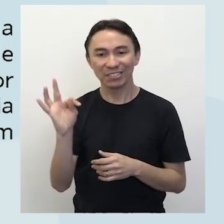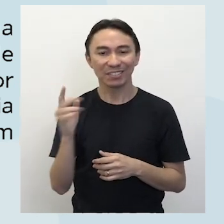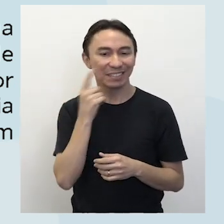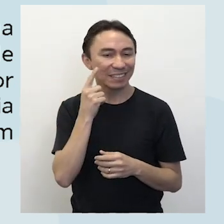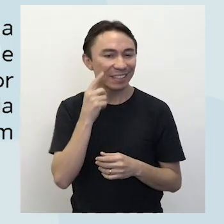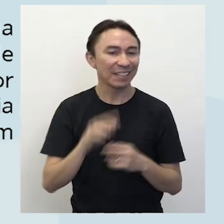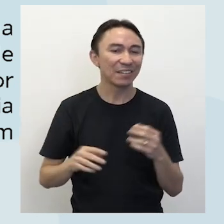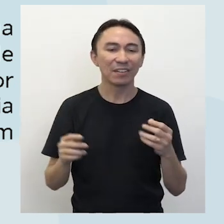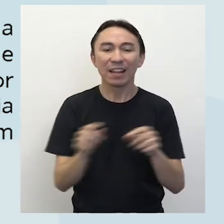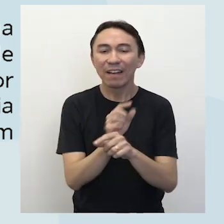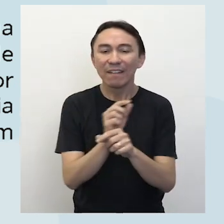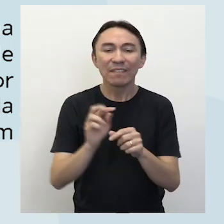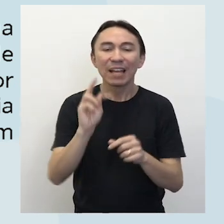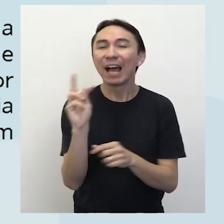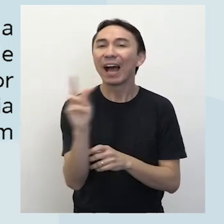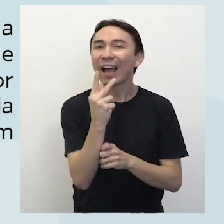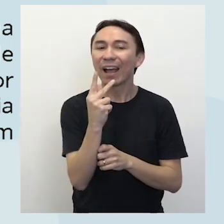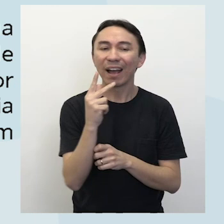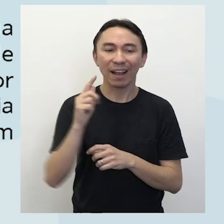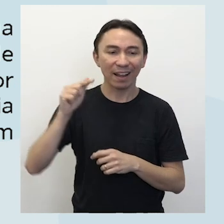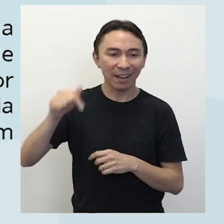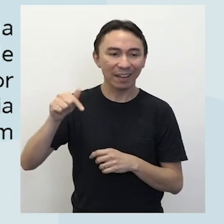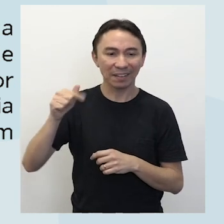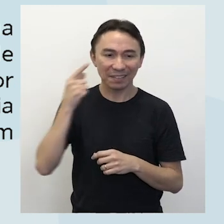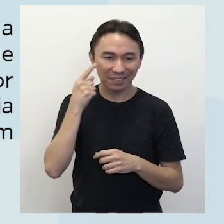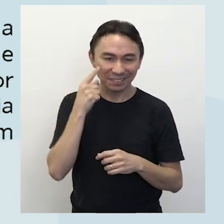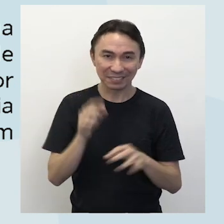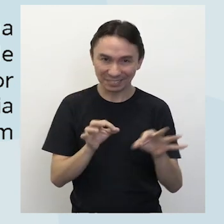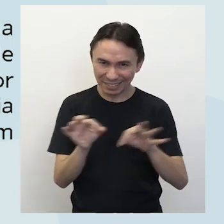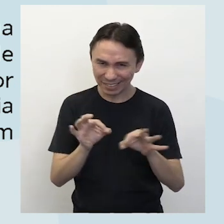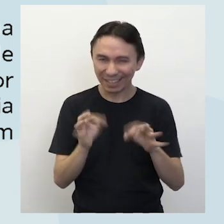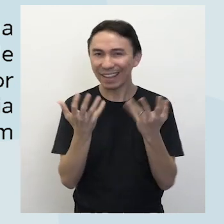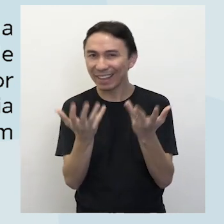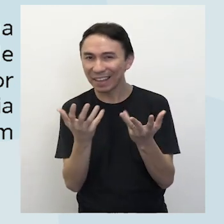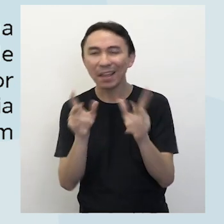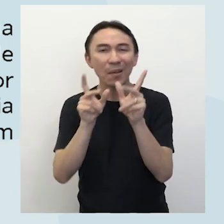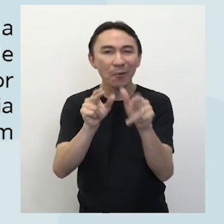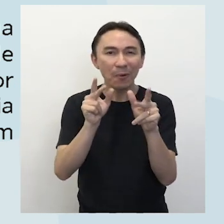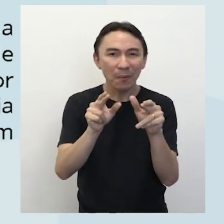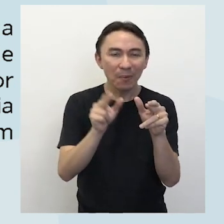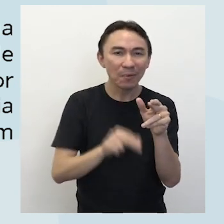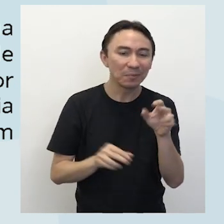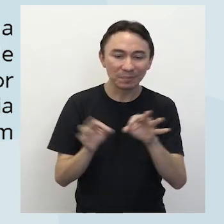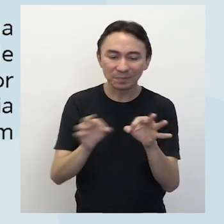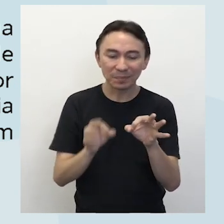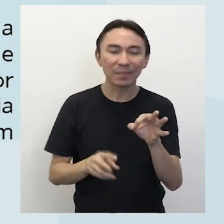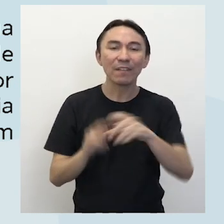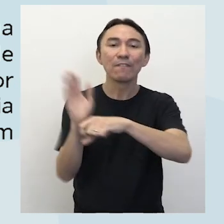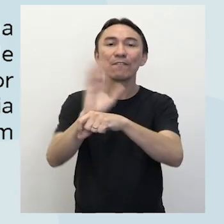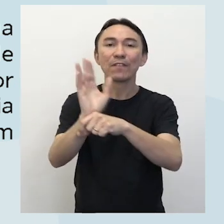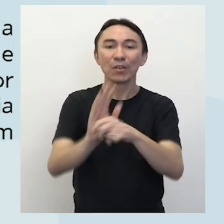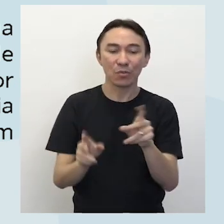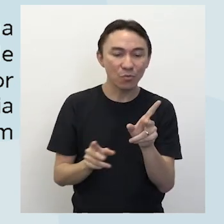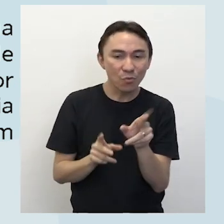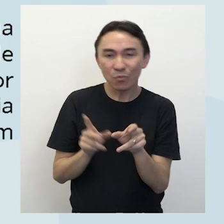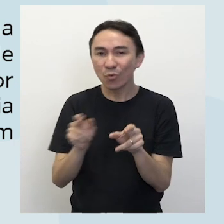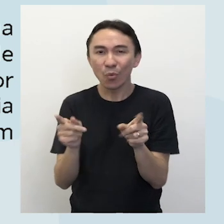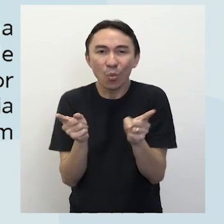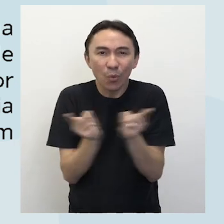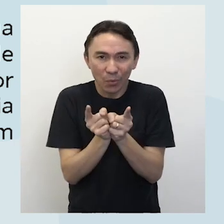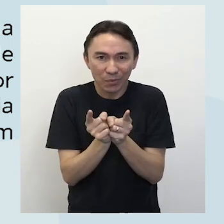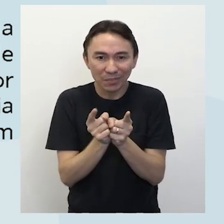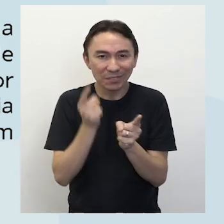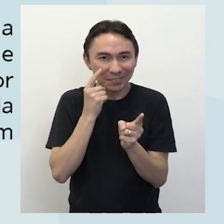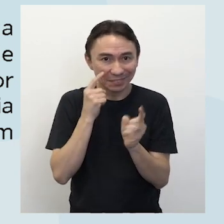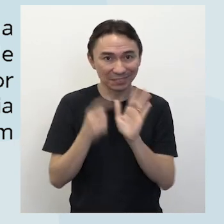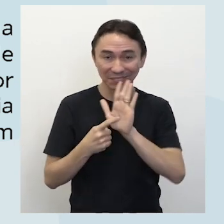maior público para a obra, porque a ideia dela era como se fosse um trailer, sabe? Eu vou fazer isso daqui e vou postar para a galera ter vontade de ler assim como eu